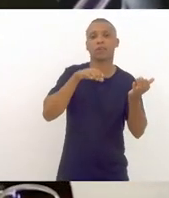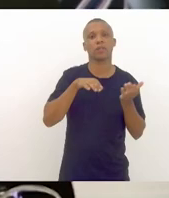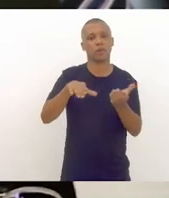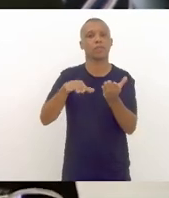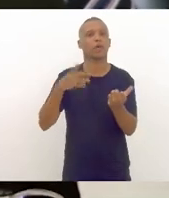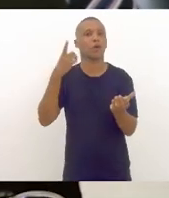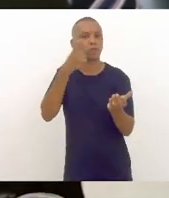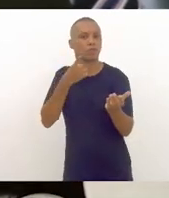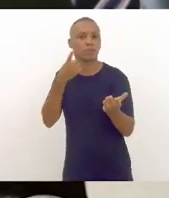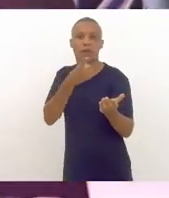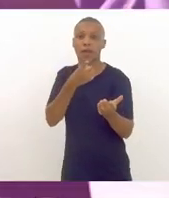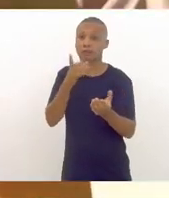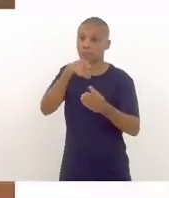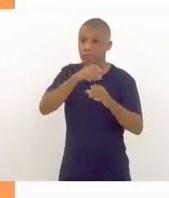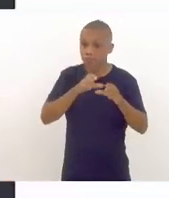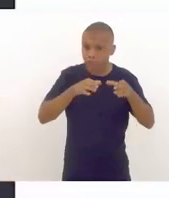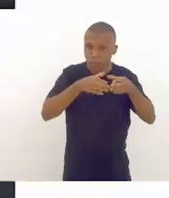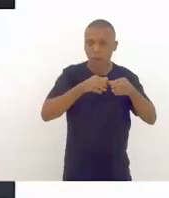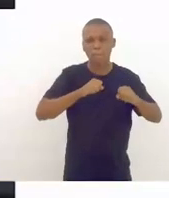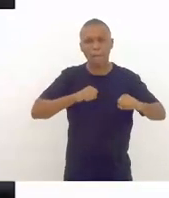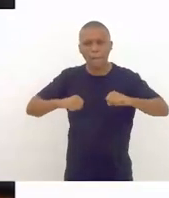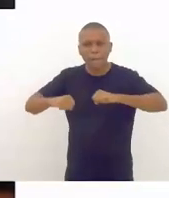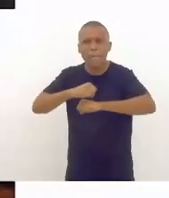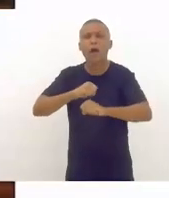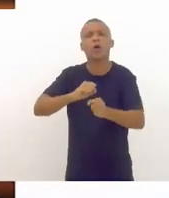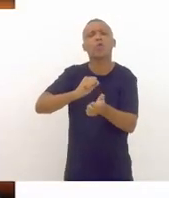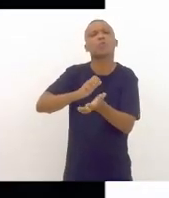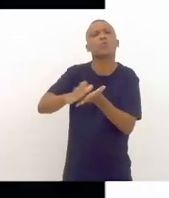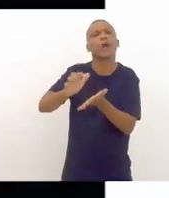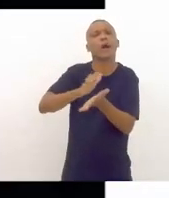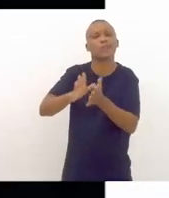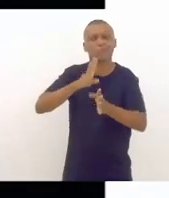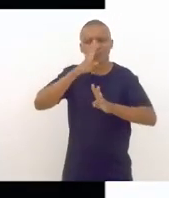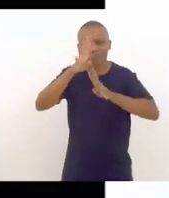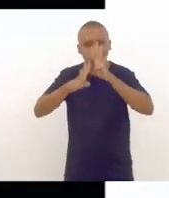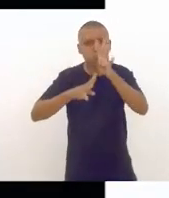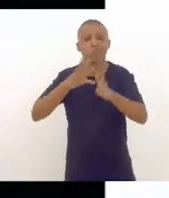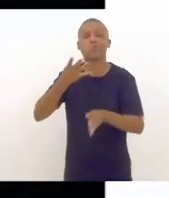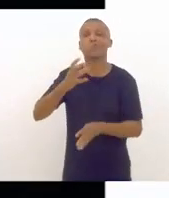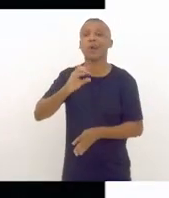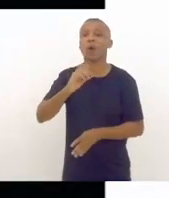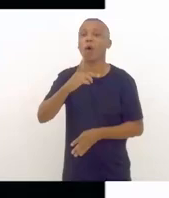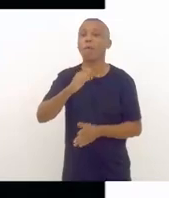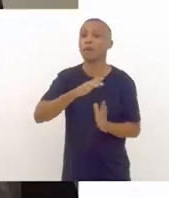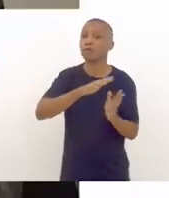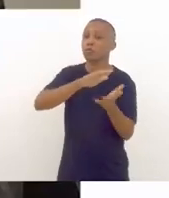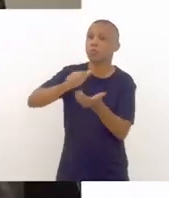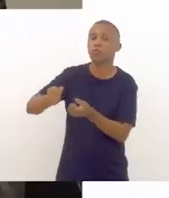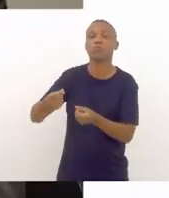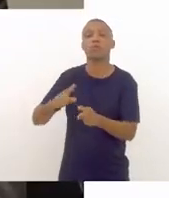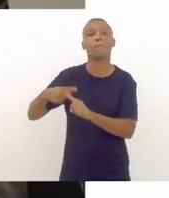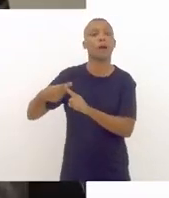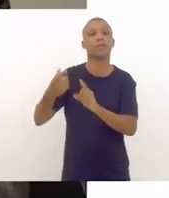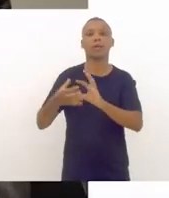Naquela comissão, ele lutou contra os gastos excessivos da Copa do Mundo e das Olimpíadas.